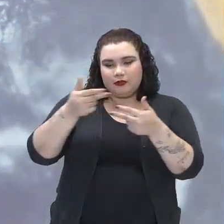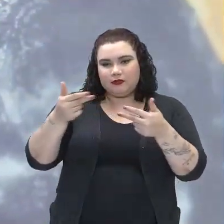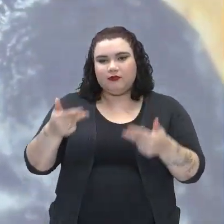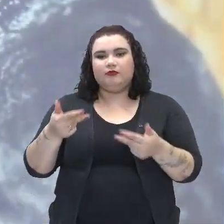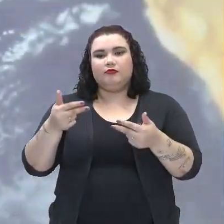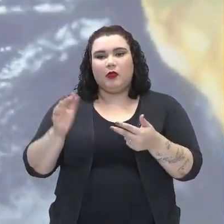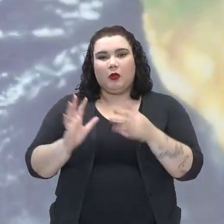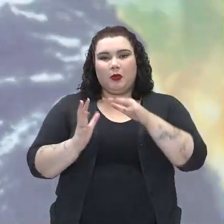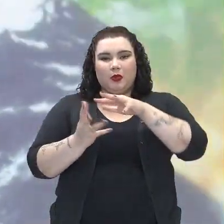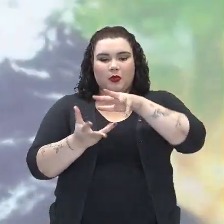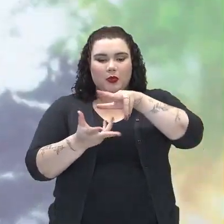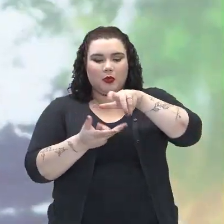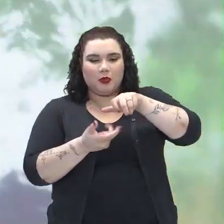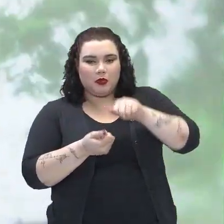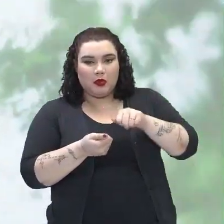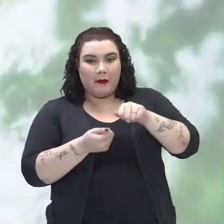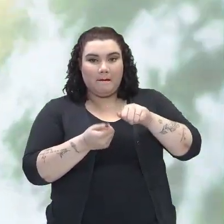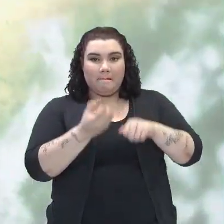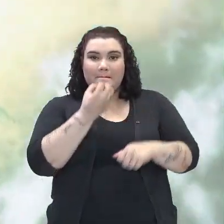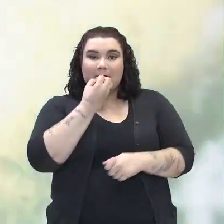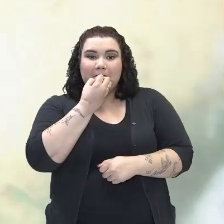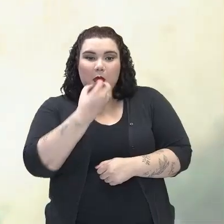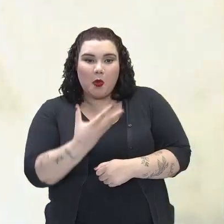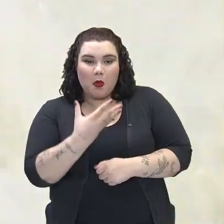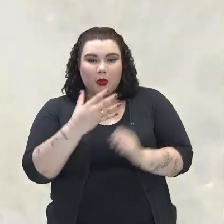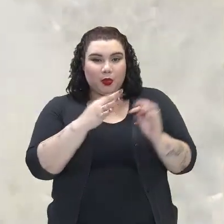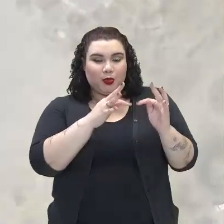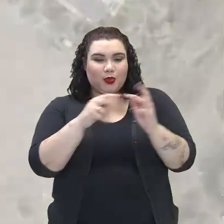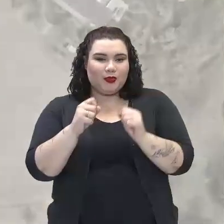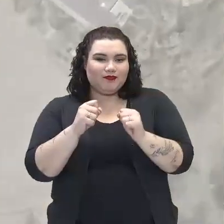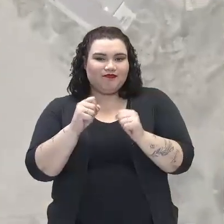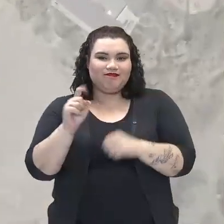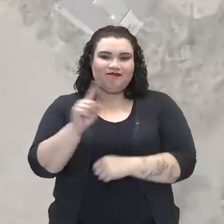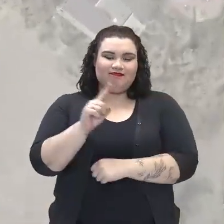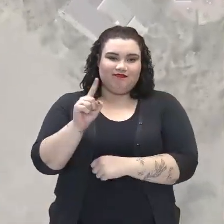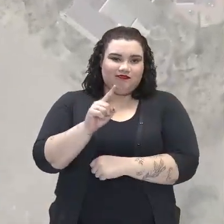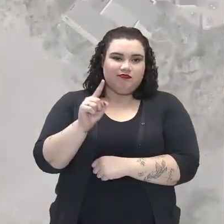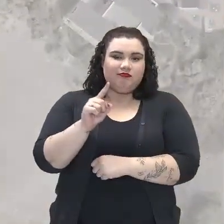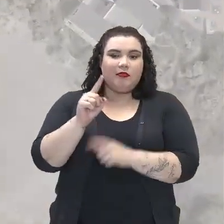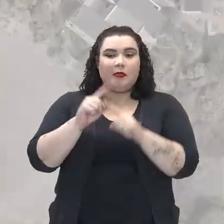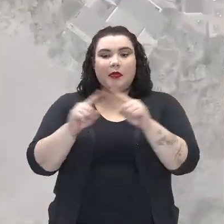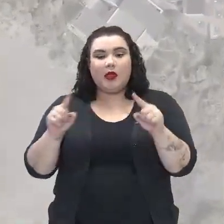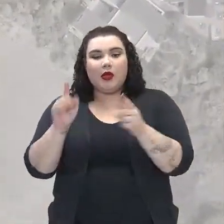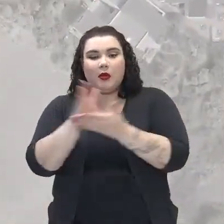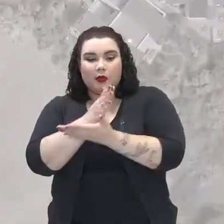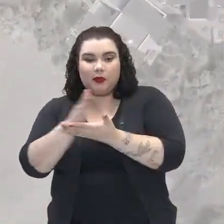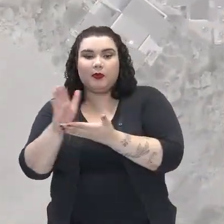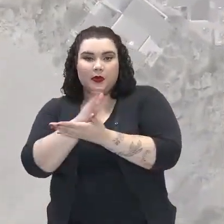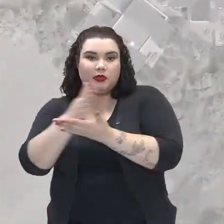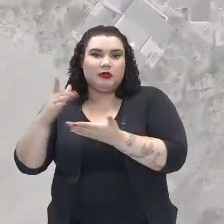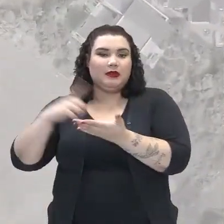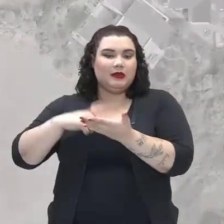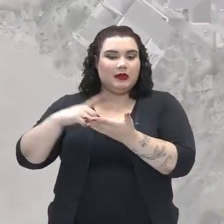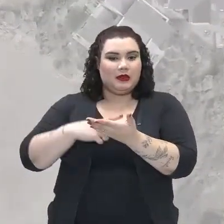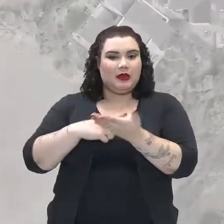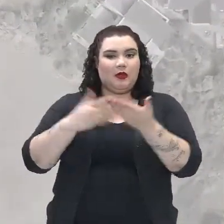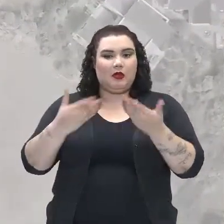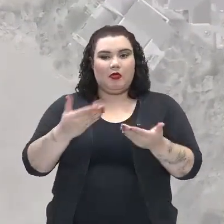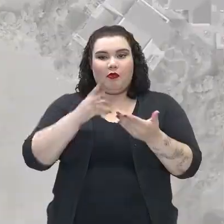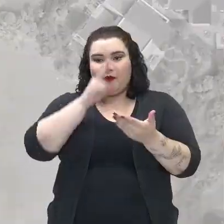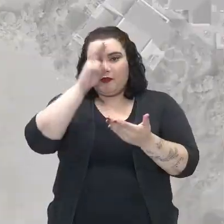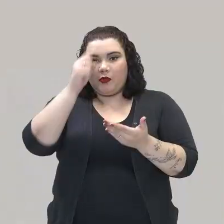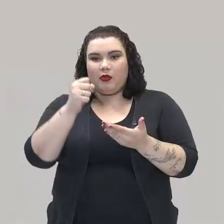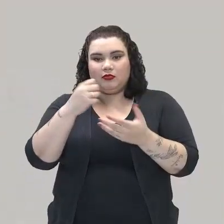mundo nem sempre são boas com as pessoas, mas algumas delas deixam marcas muito fortes em quem passa